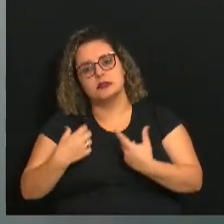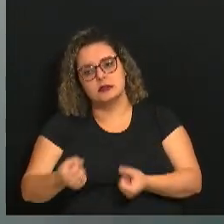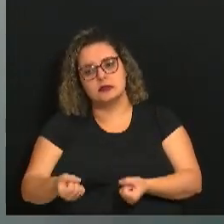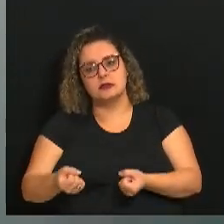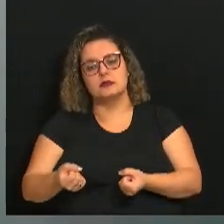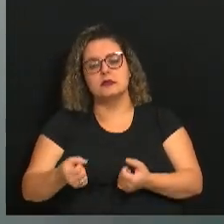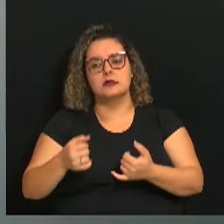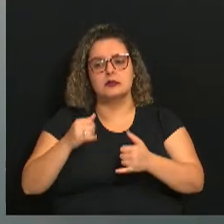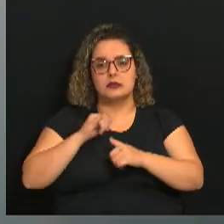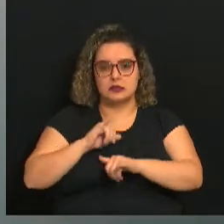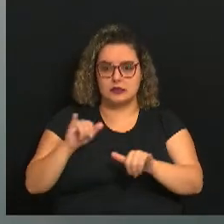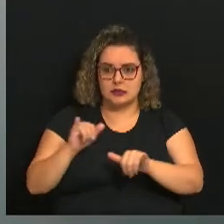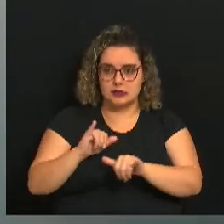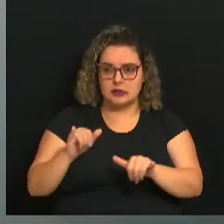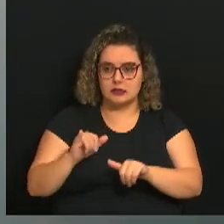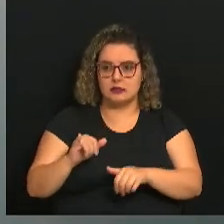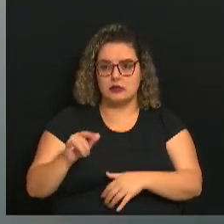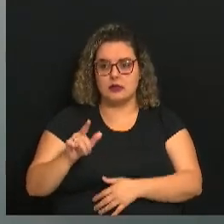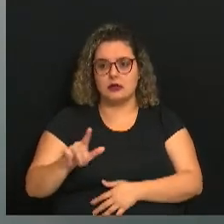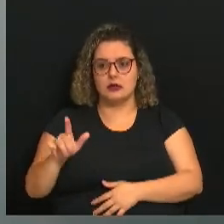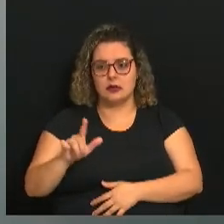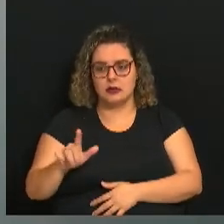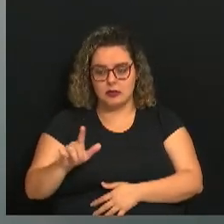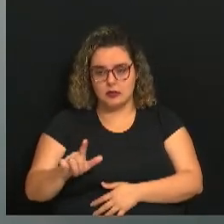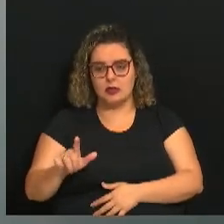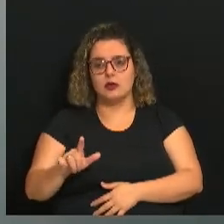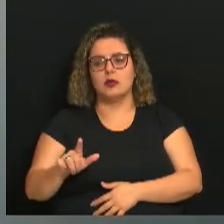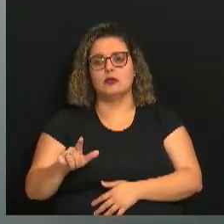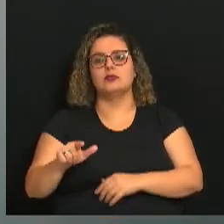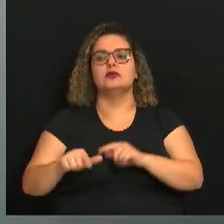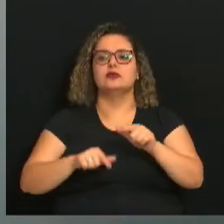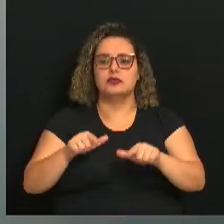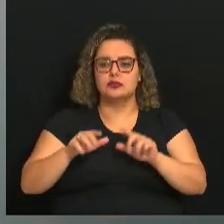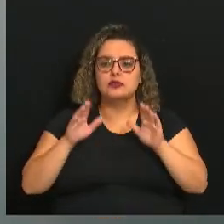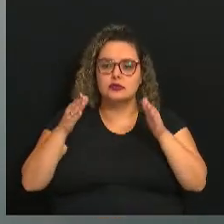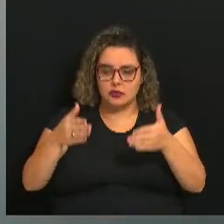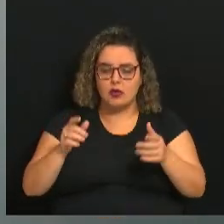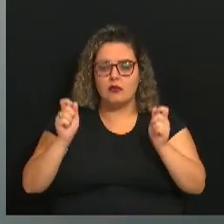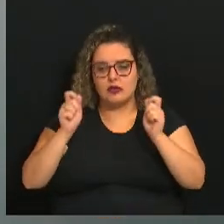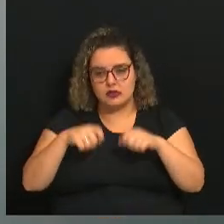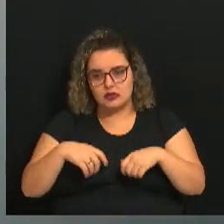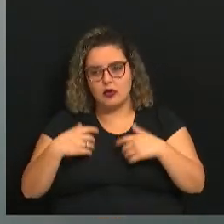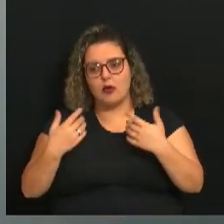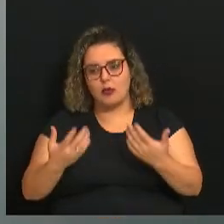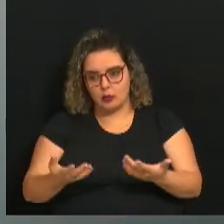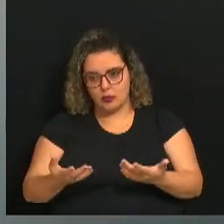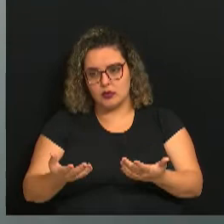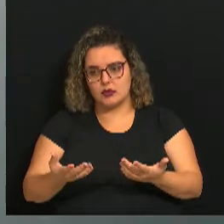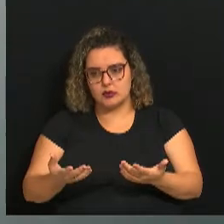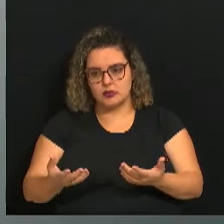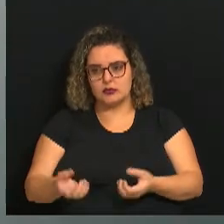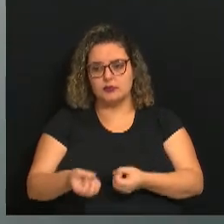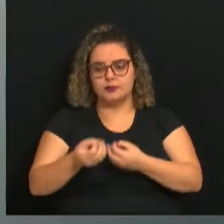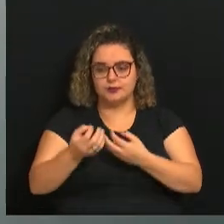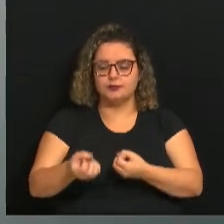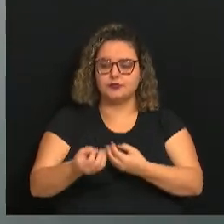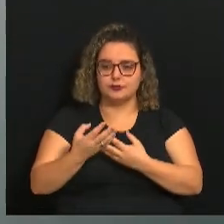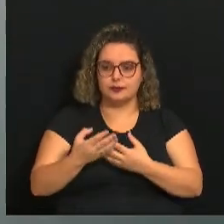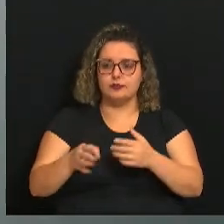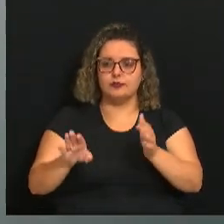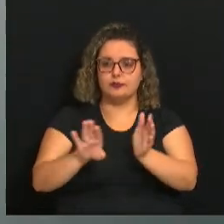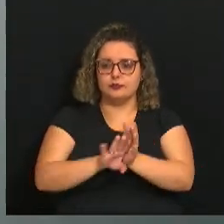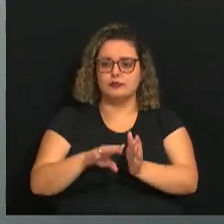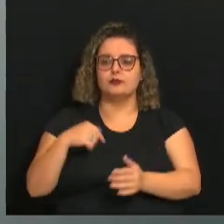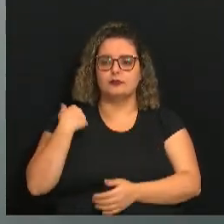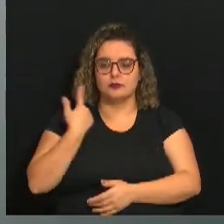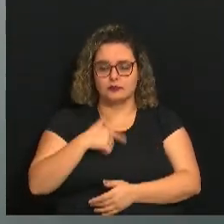tem que, claro, trabalhar e fazer o possível em cima de uma informação dessa, se chegar até a gente,